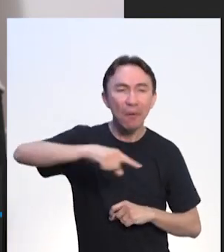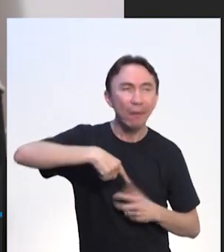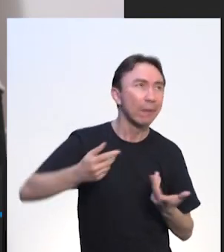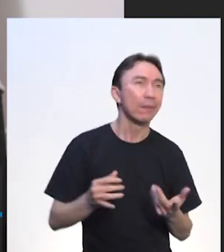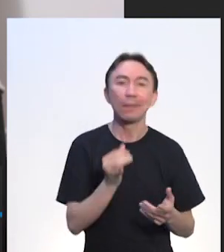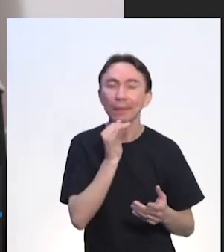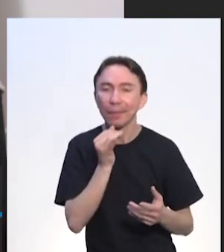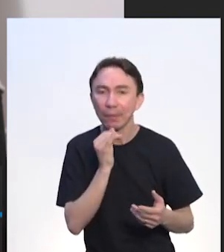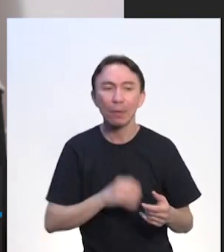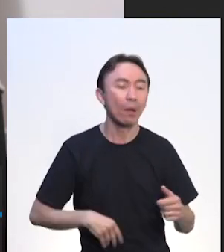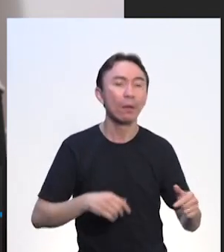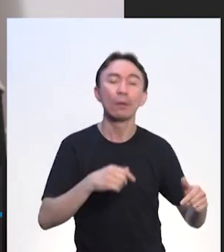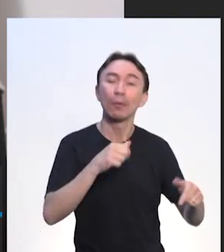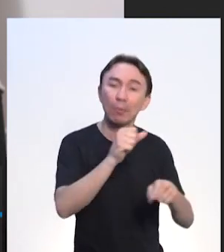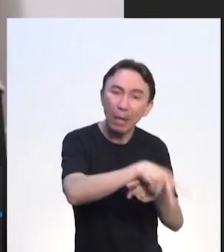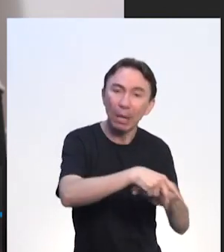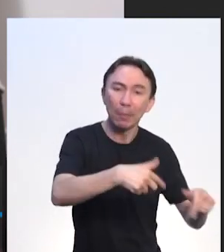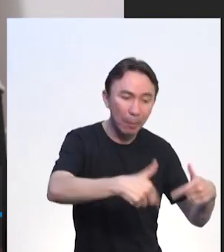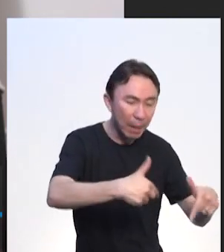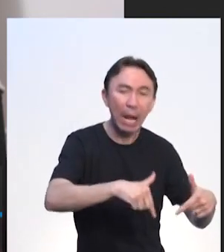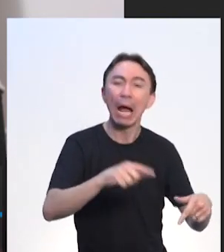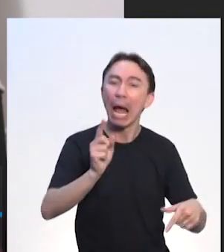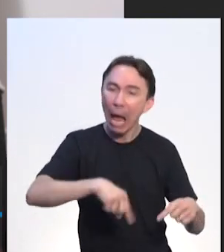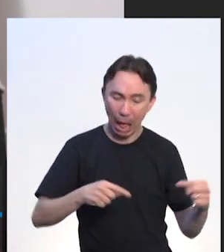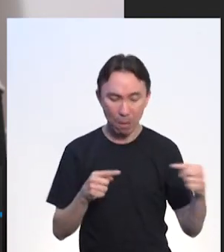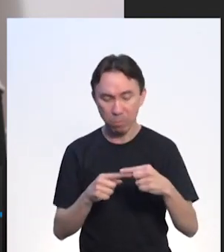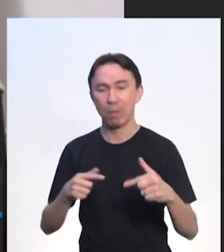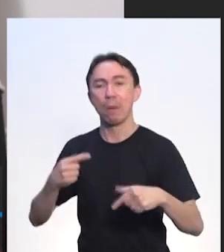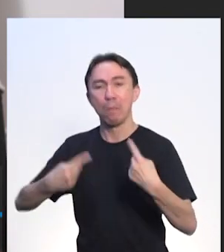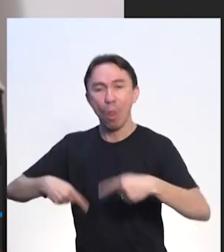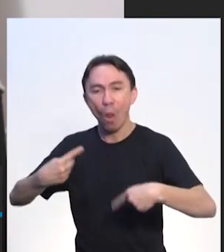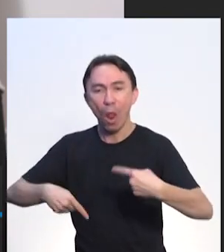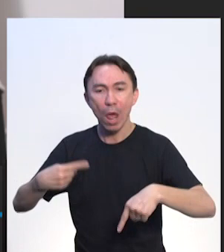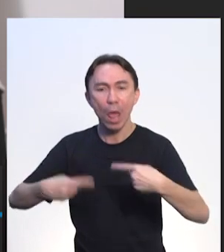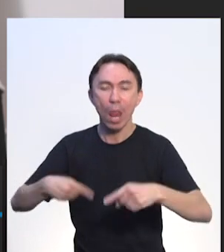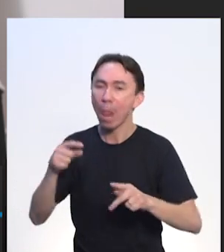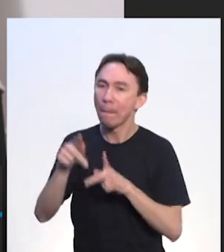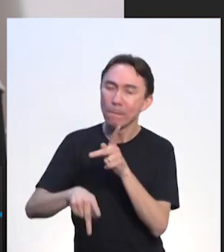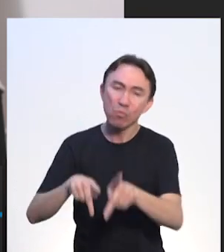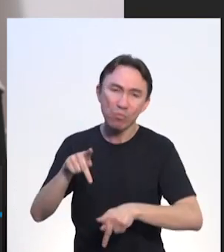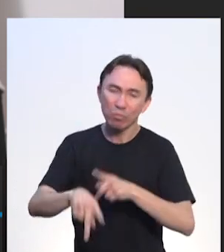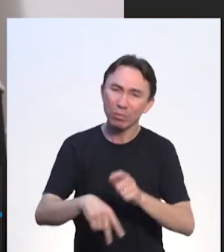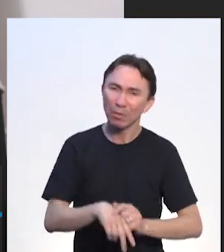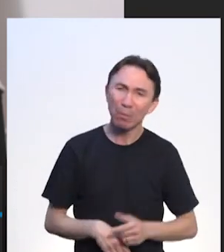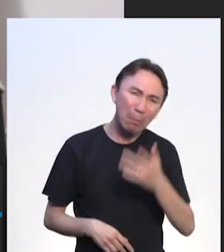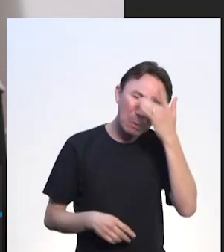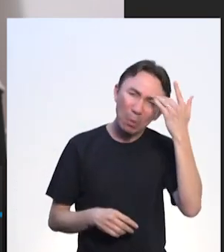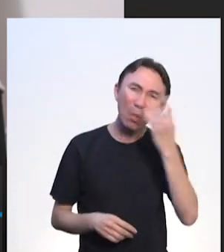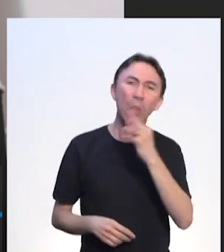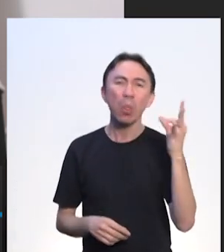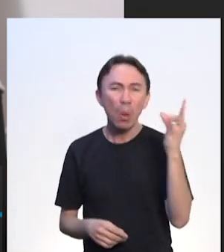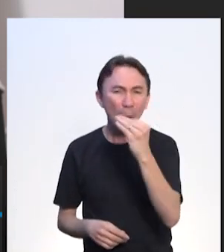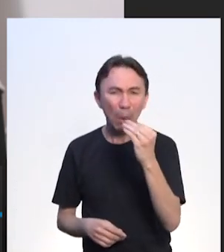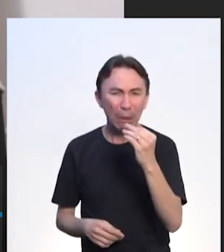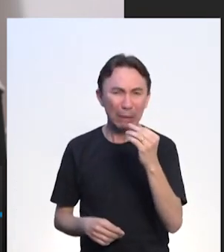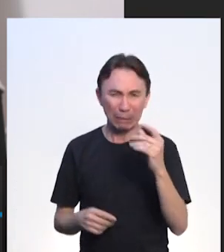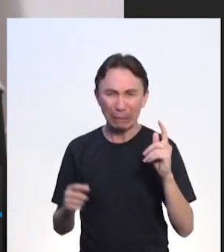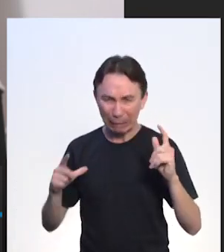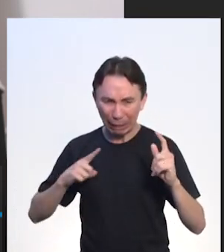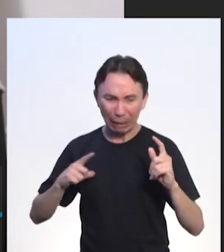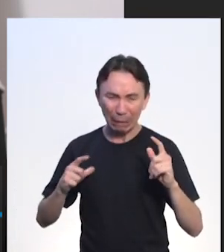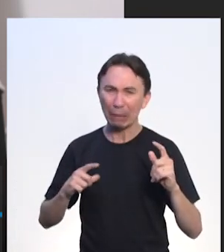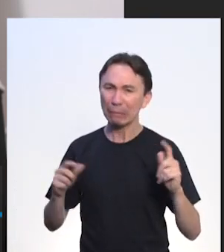de trabalho é sim uma política pública, sobre a questão, como ela falou, será que todas as pessoas têm acesso à escola, então eles têm o mesmo